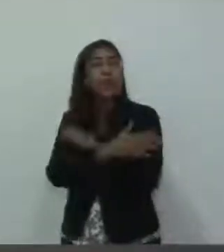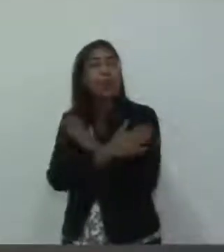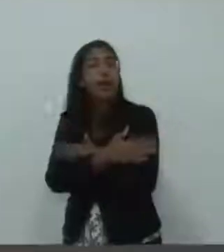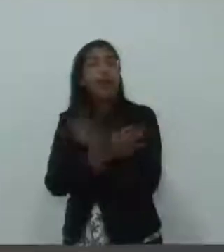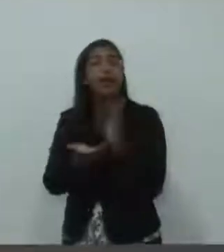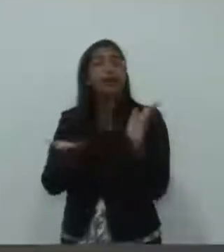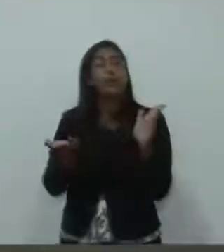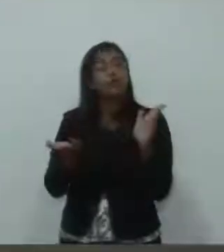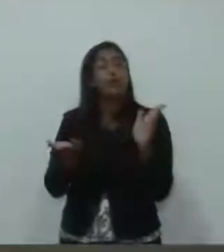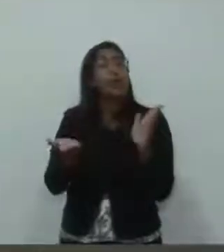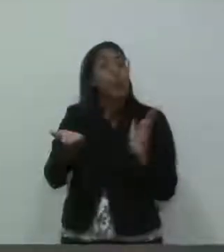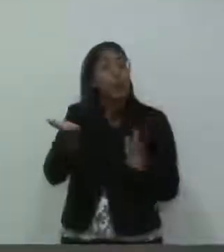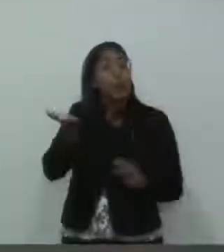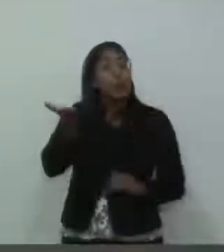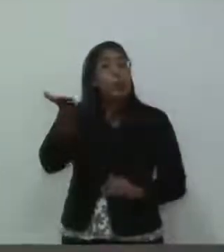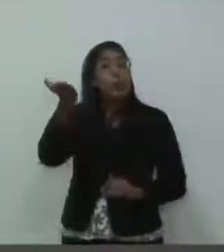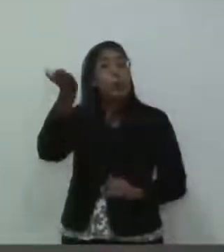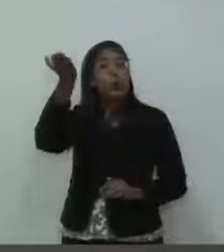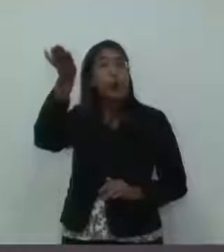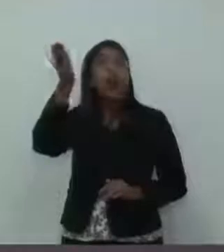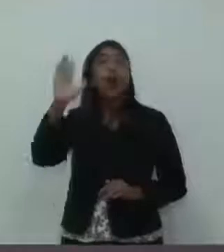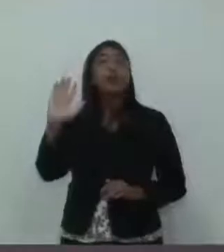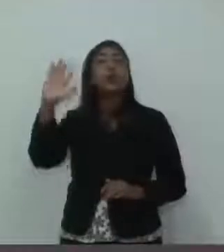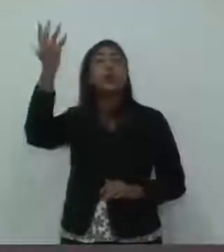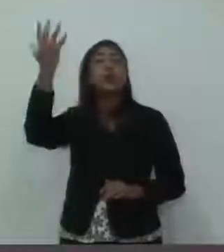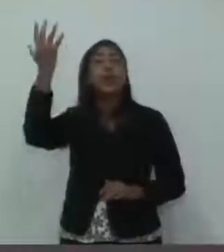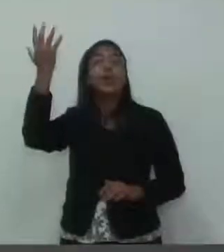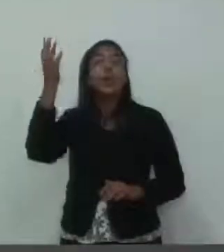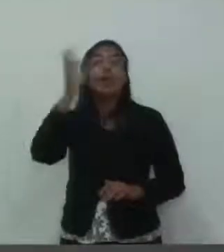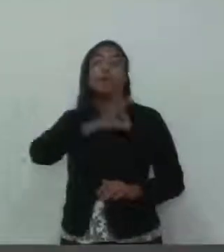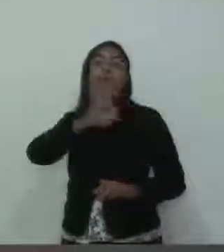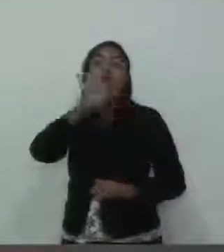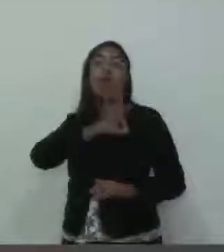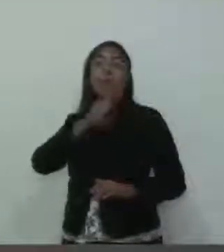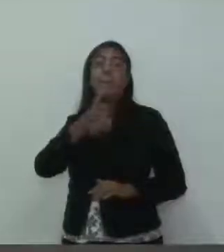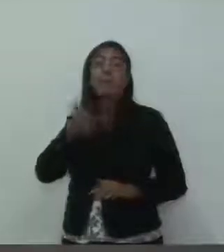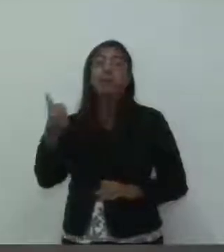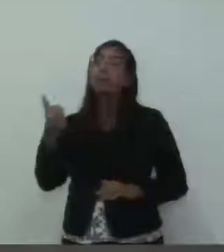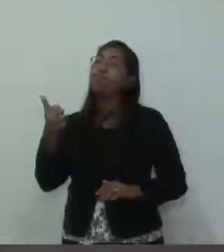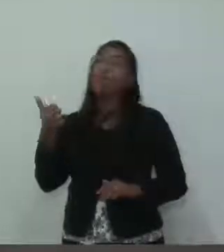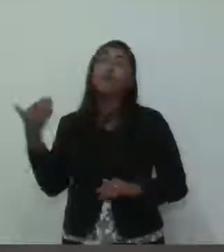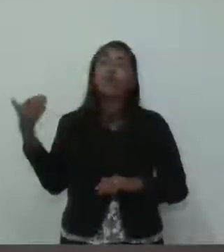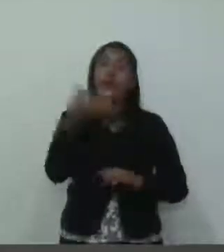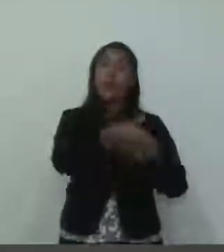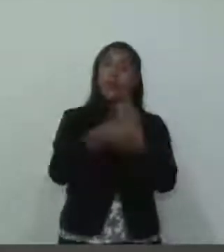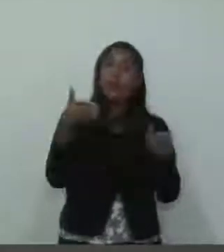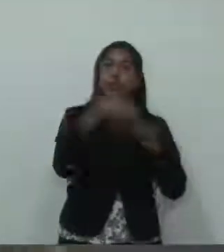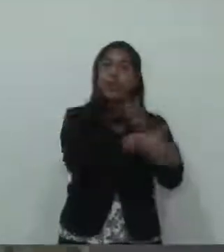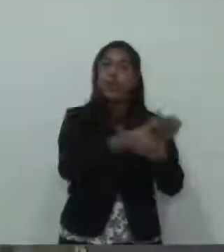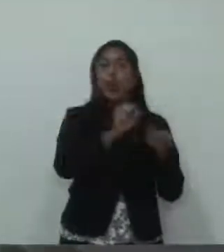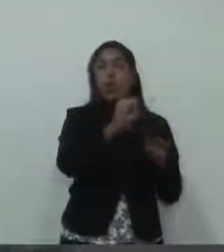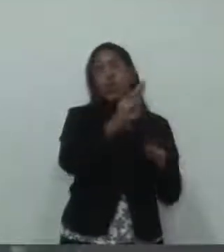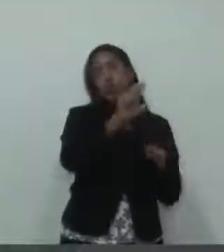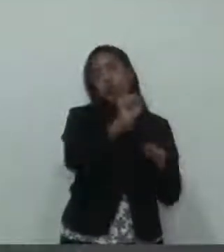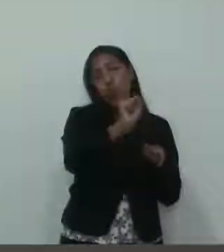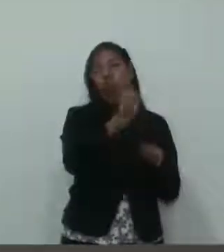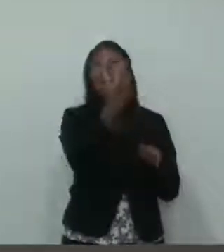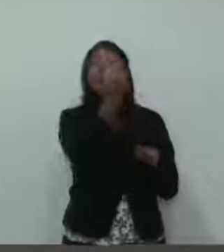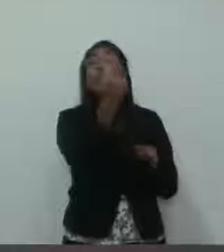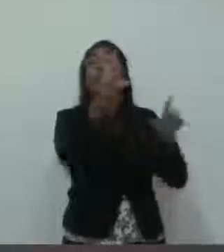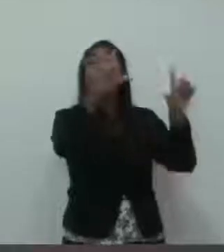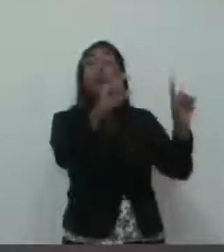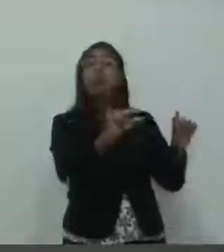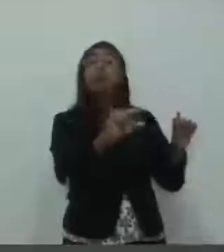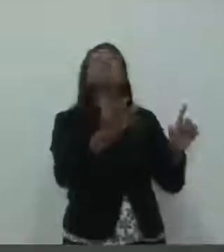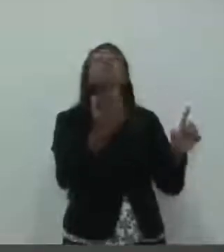Desemprego muito alto, diminui a faixa salarial das pessoas, elas utilizam mais o SUS com menos dinheiro, e aí a gente